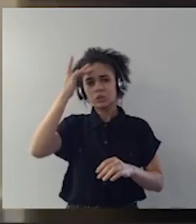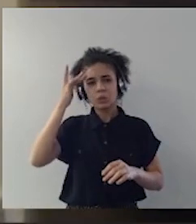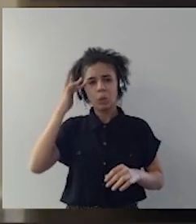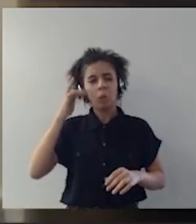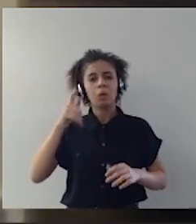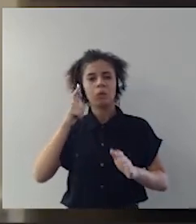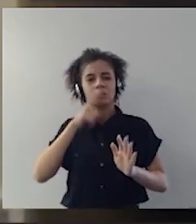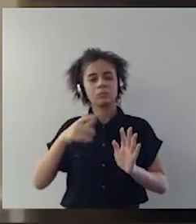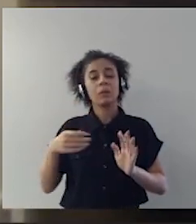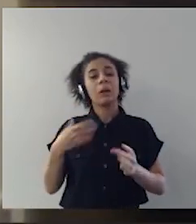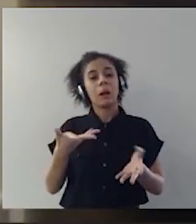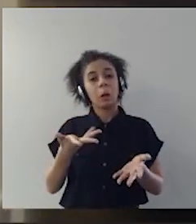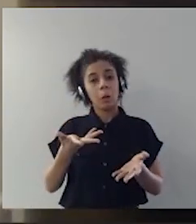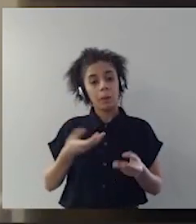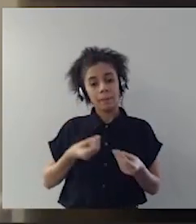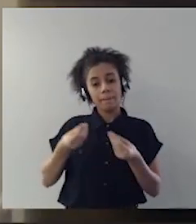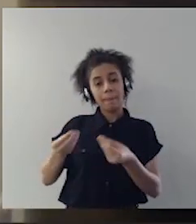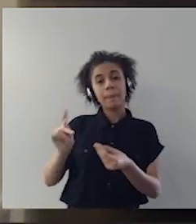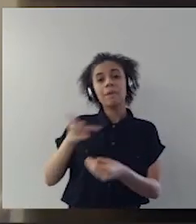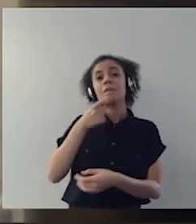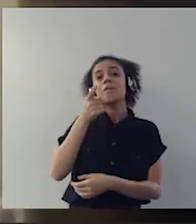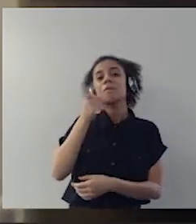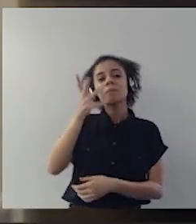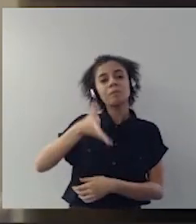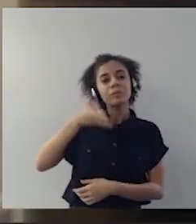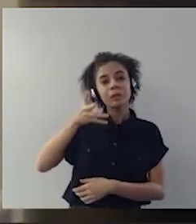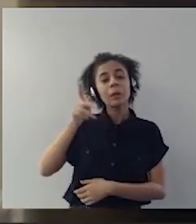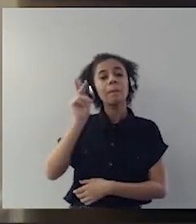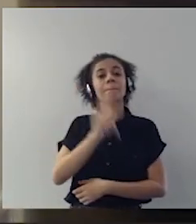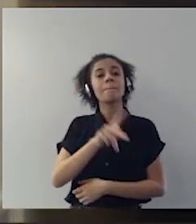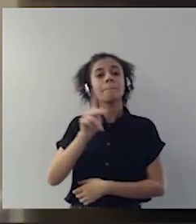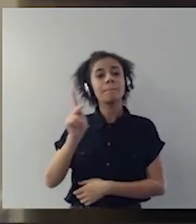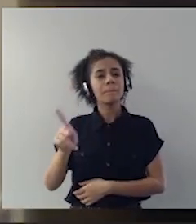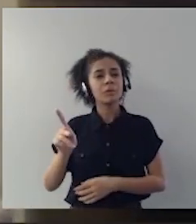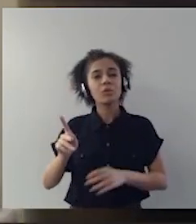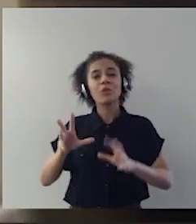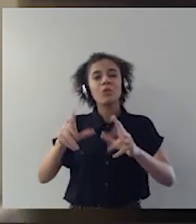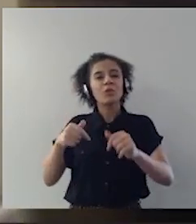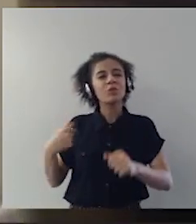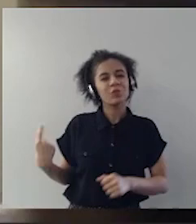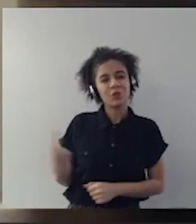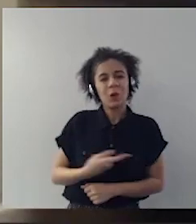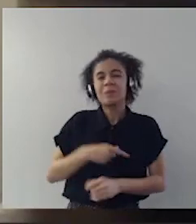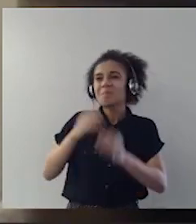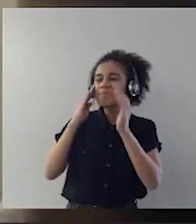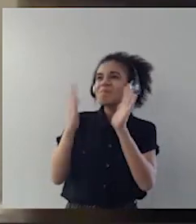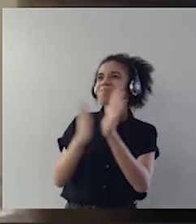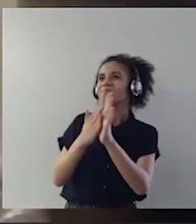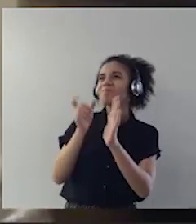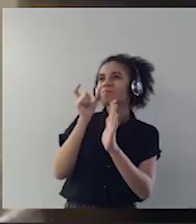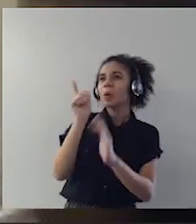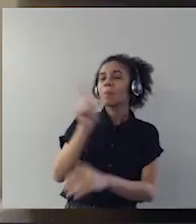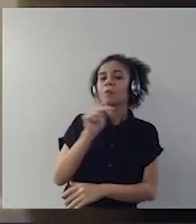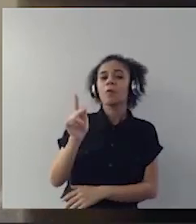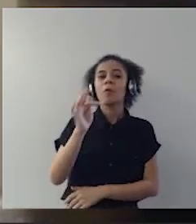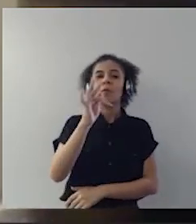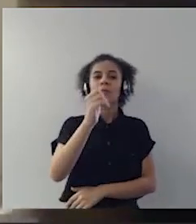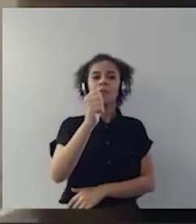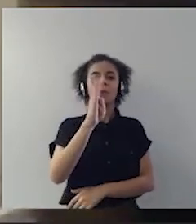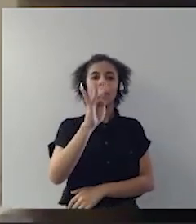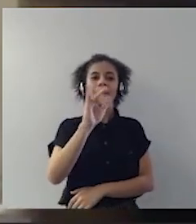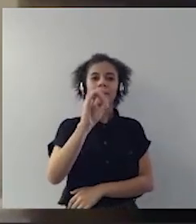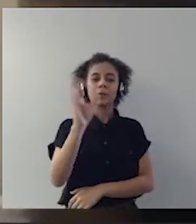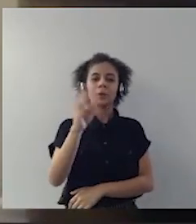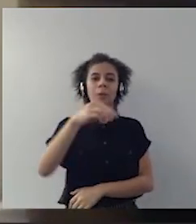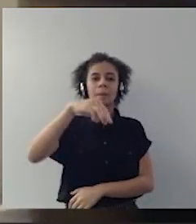né, e passo a palavra ao professor, como o senhor bem disse, ao professor de todos nós, ao professor Fábio Medina Osório, né,